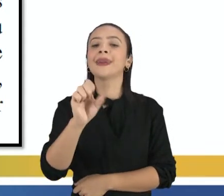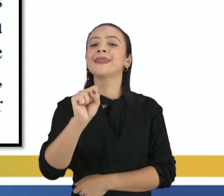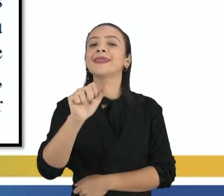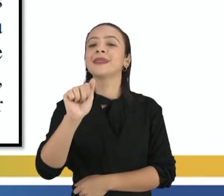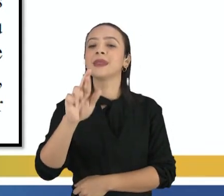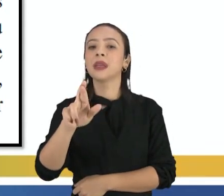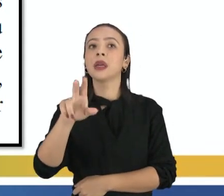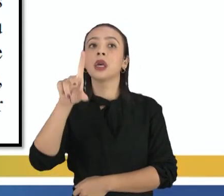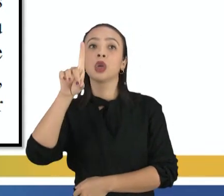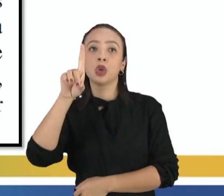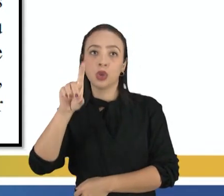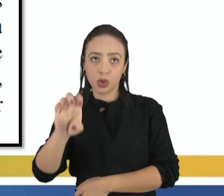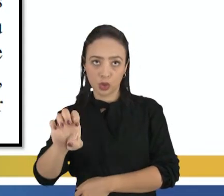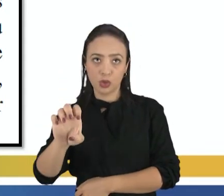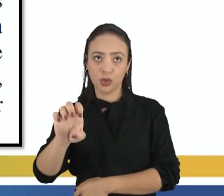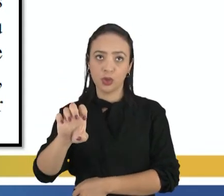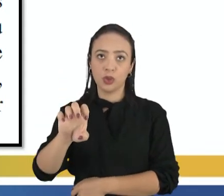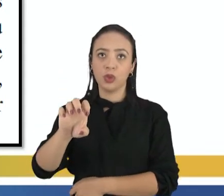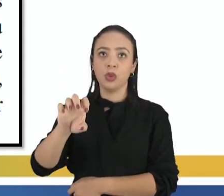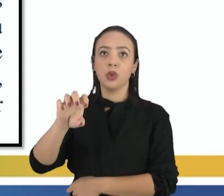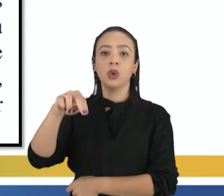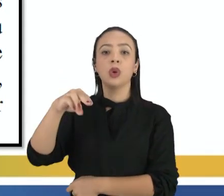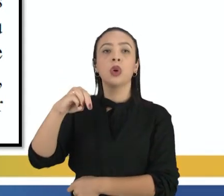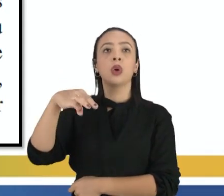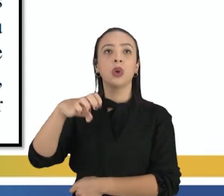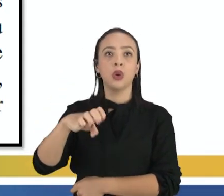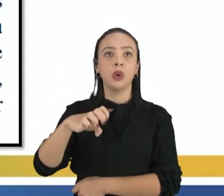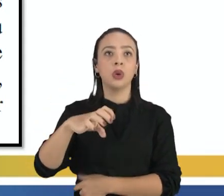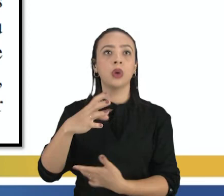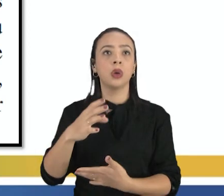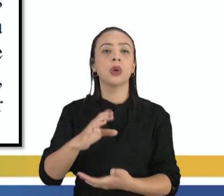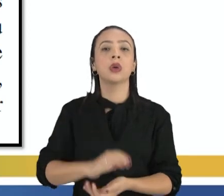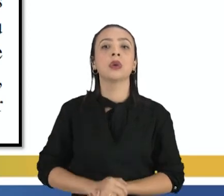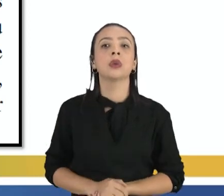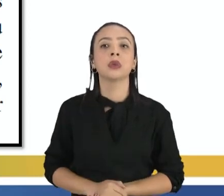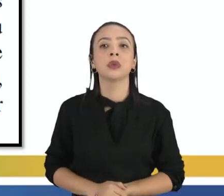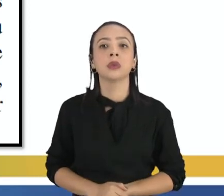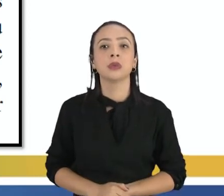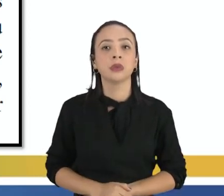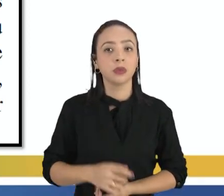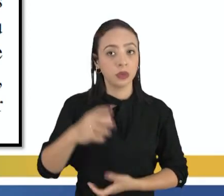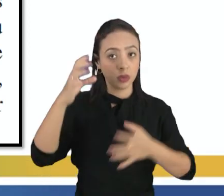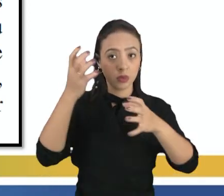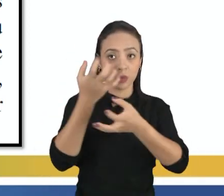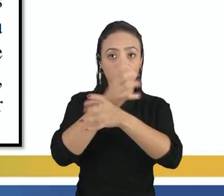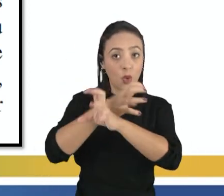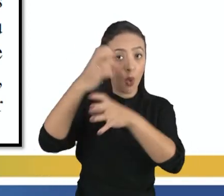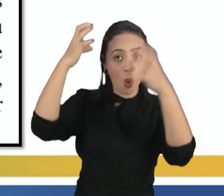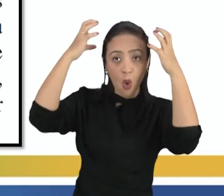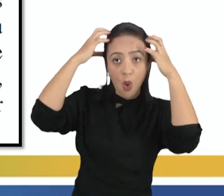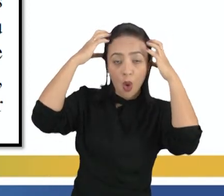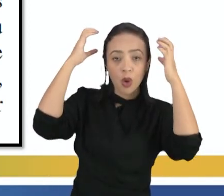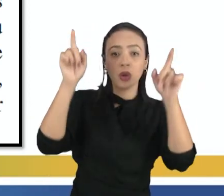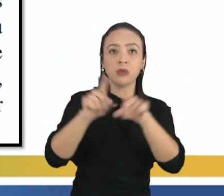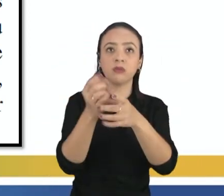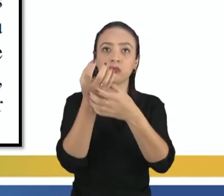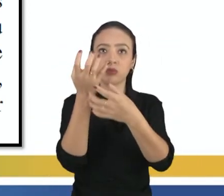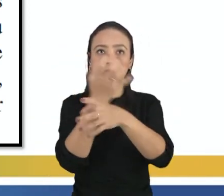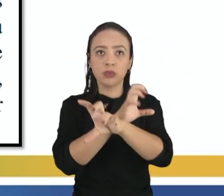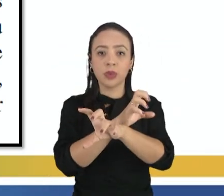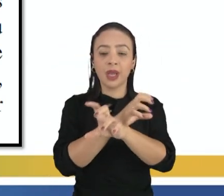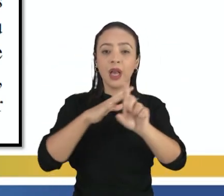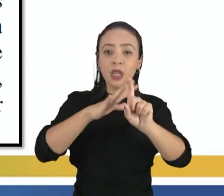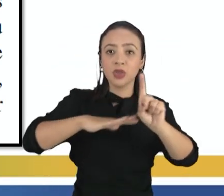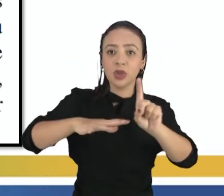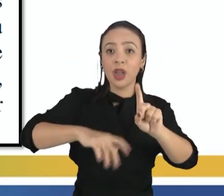nome. Apesar do nome, crânio e ossos e dos seus rituais secretos, a sociedade